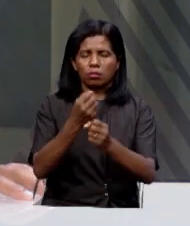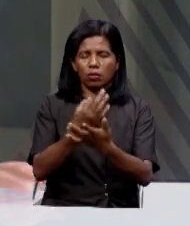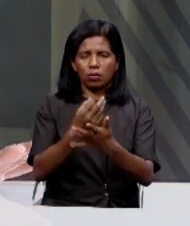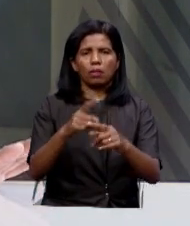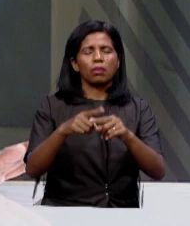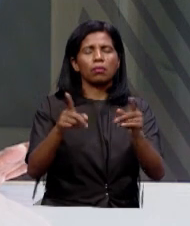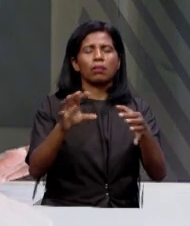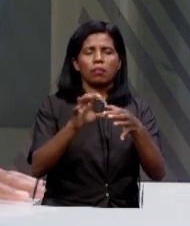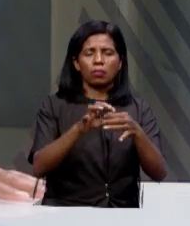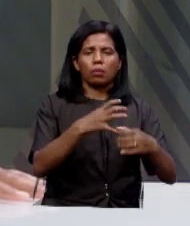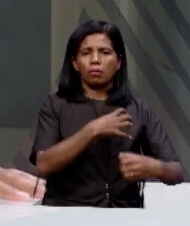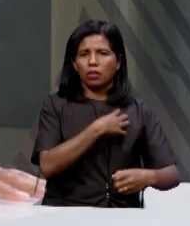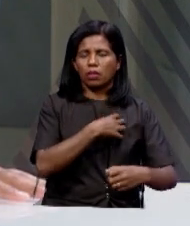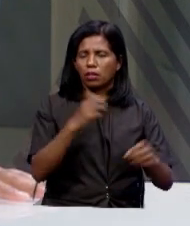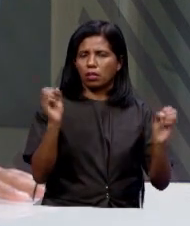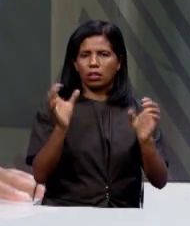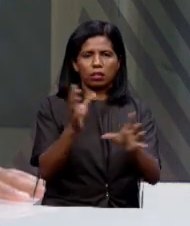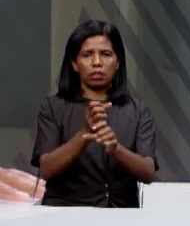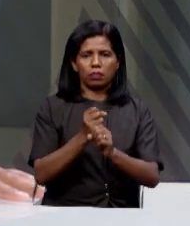PNTL Lacimo.